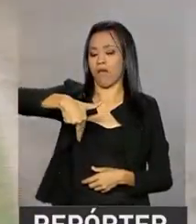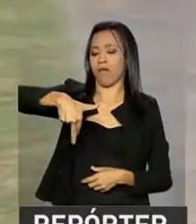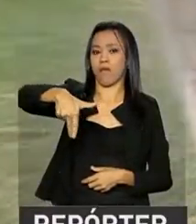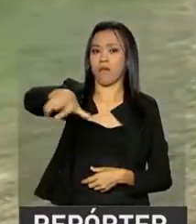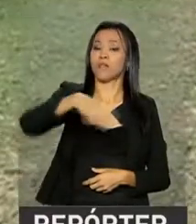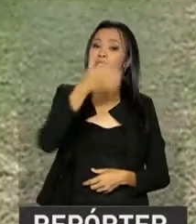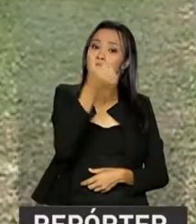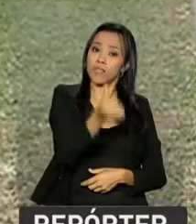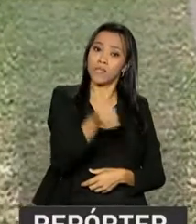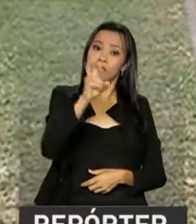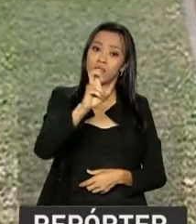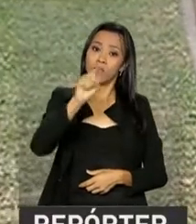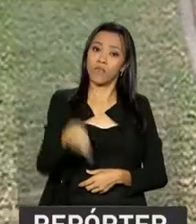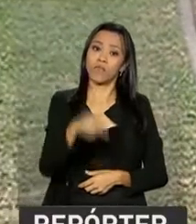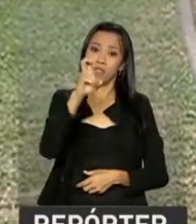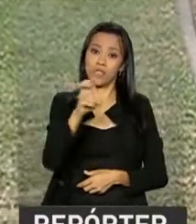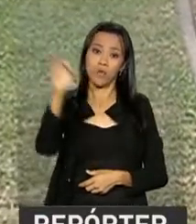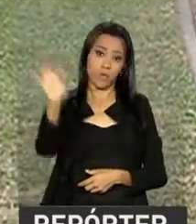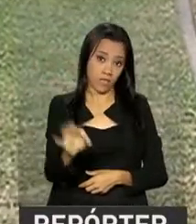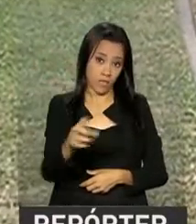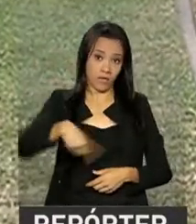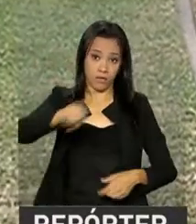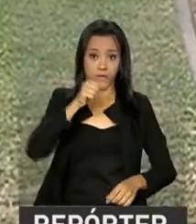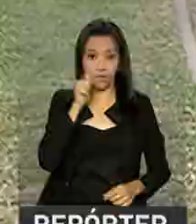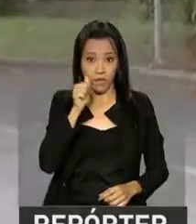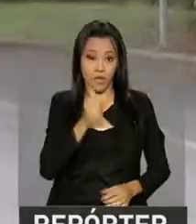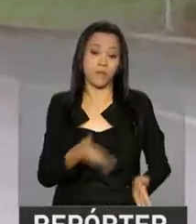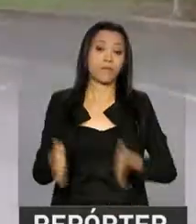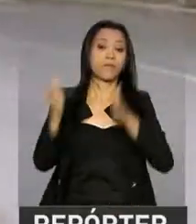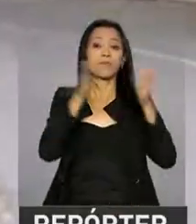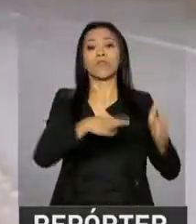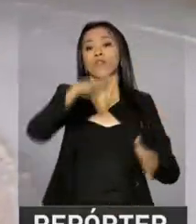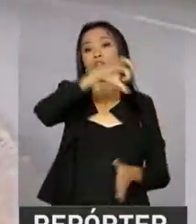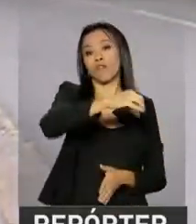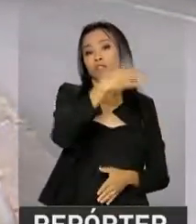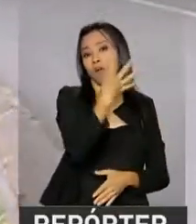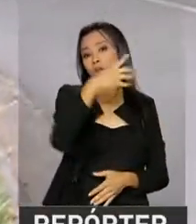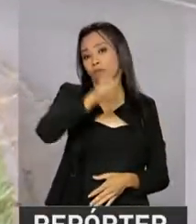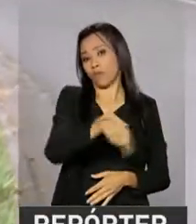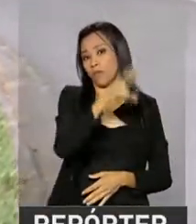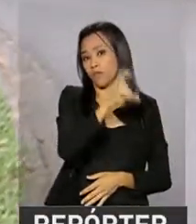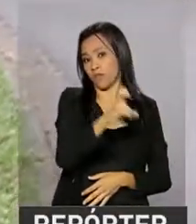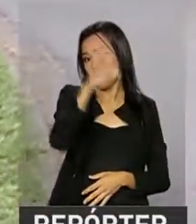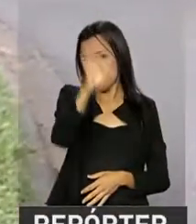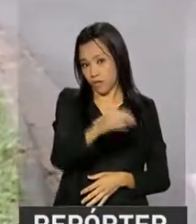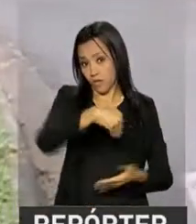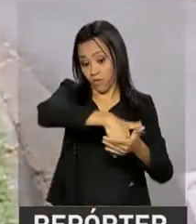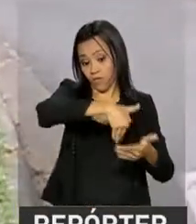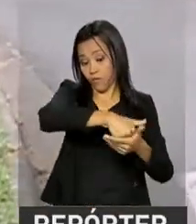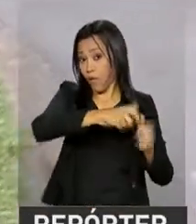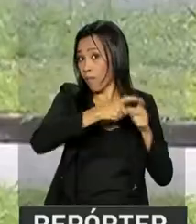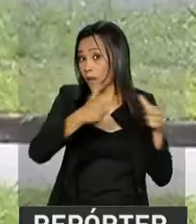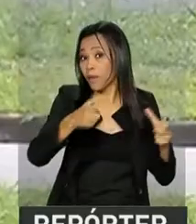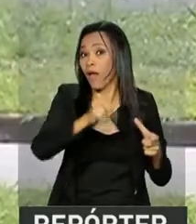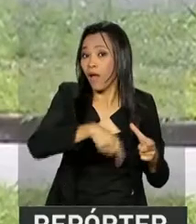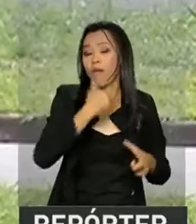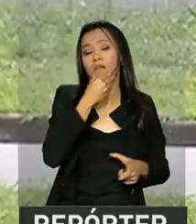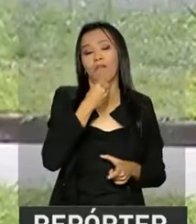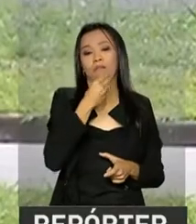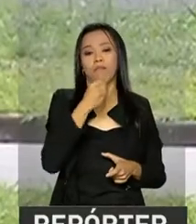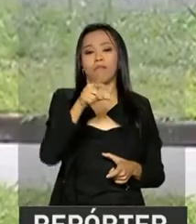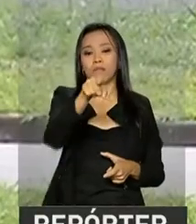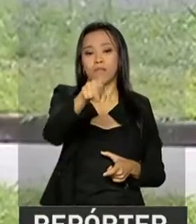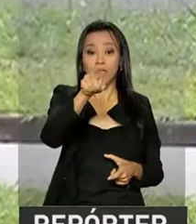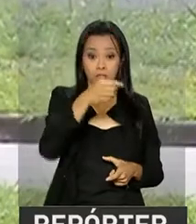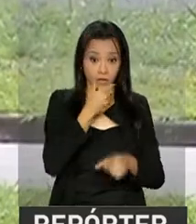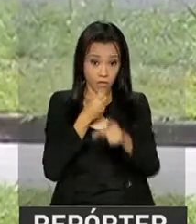65 5% dos praticantes já 94 e meio por cento dos adeptos ao futebol são homens como analista de